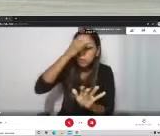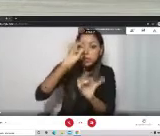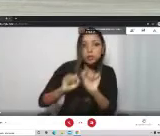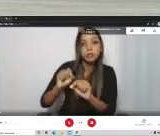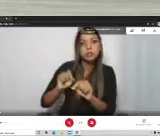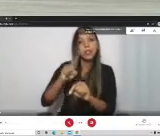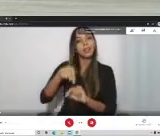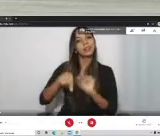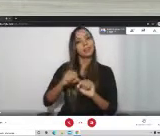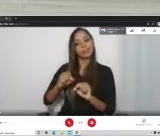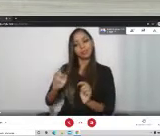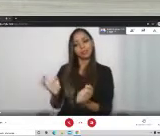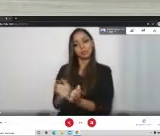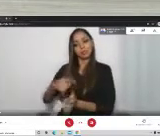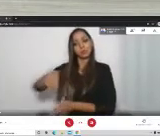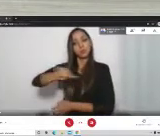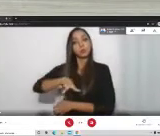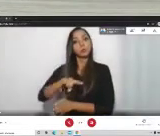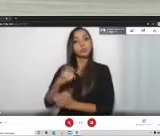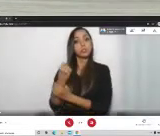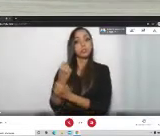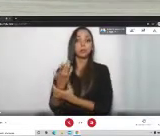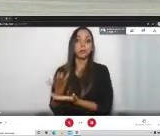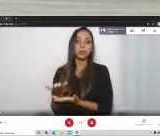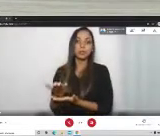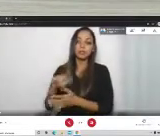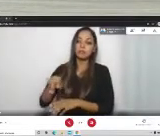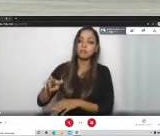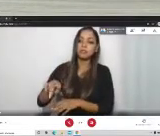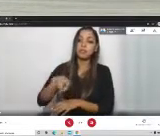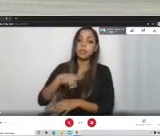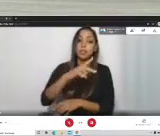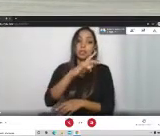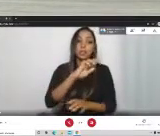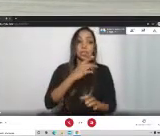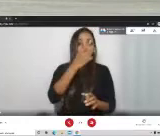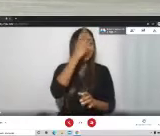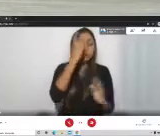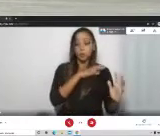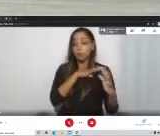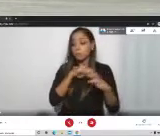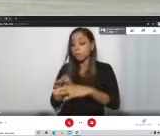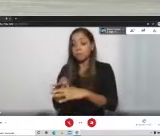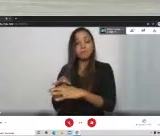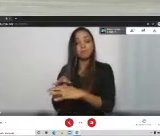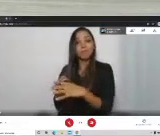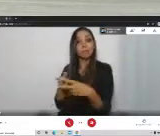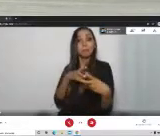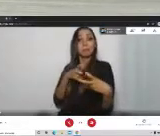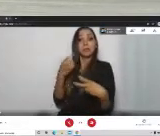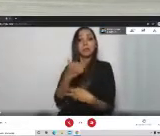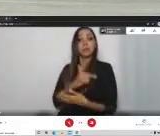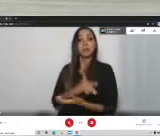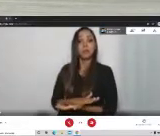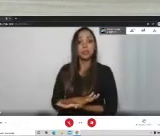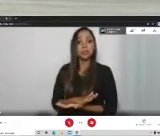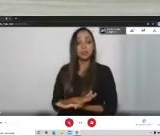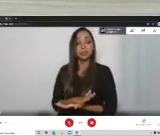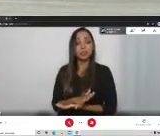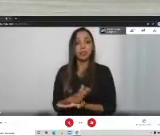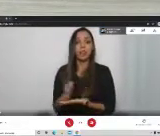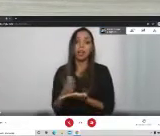E ninguém está olhando para eles como devem ser vistos. Muitos perguntam, que